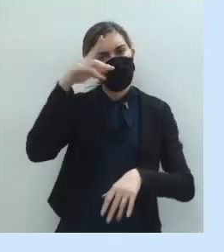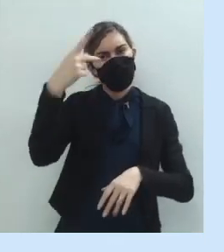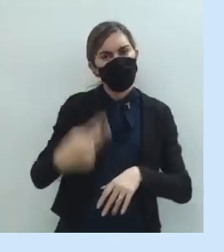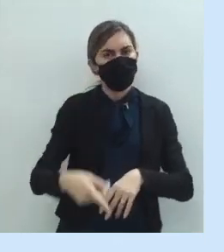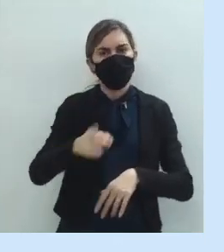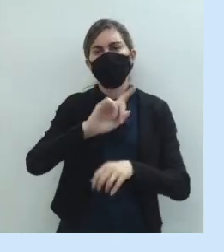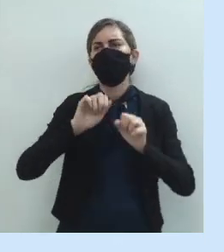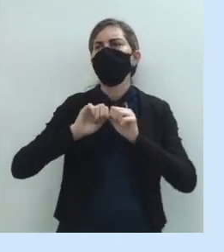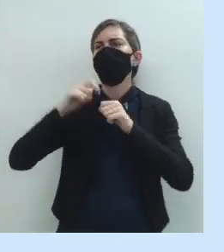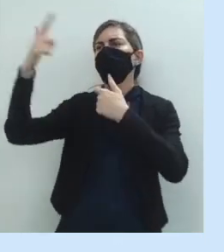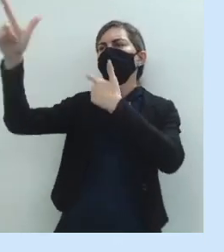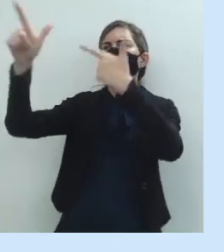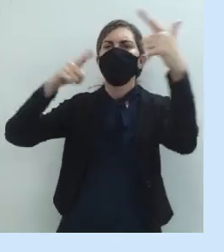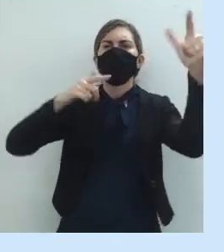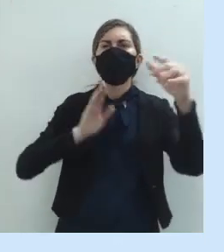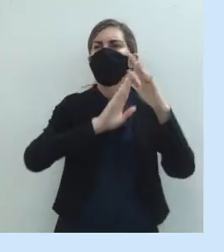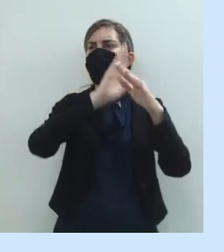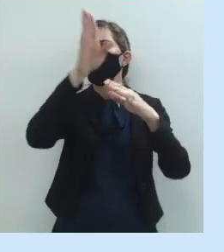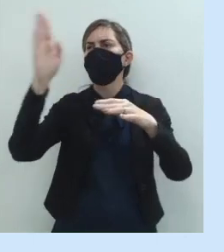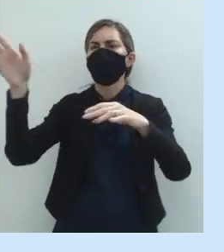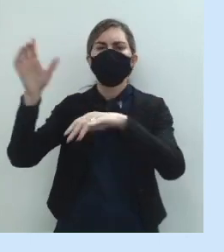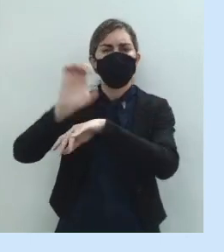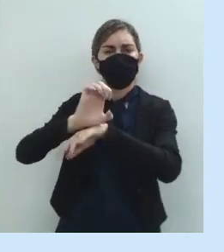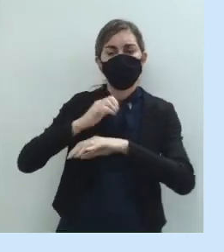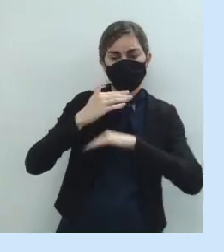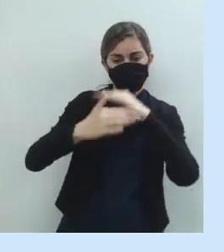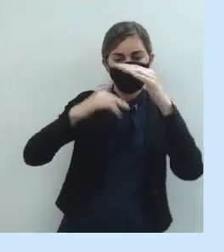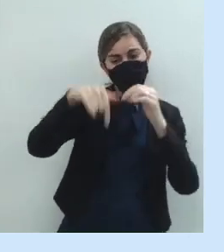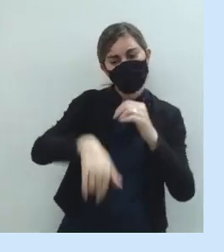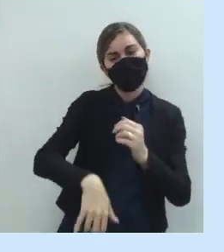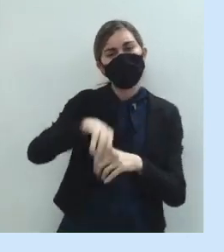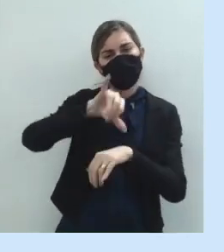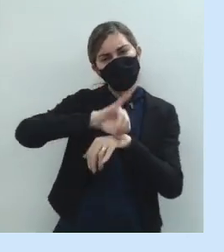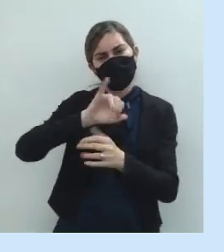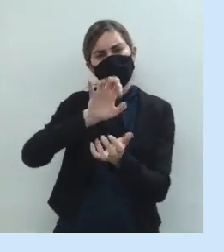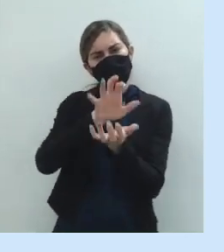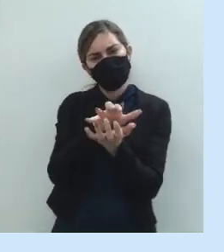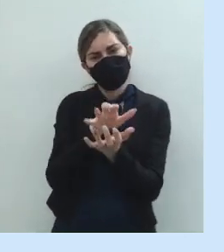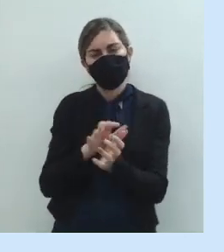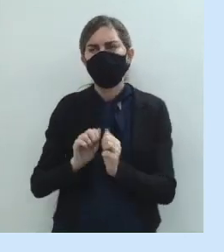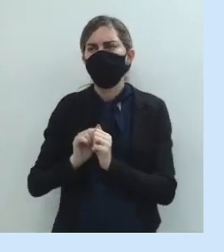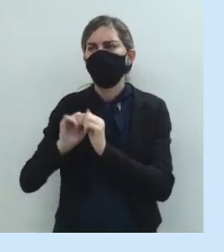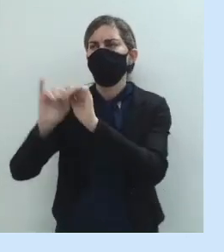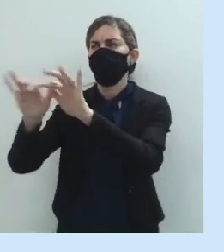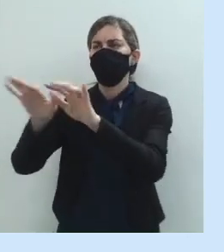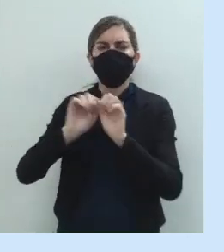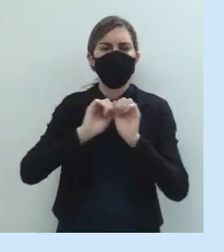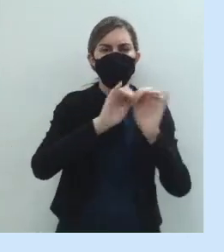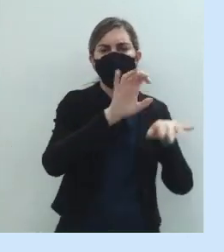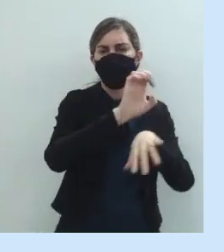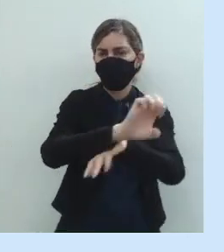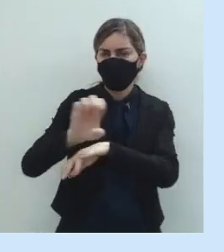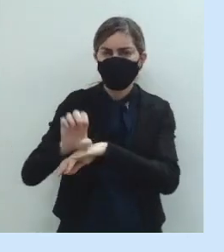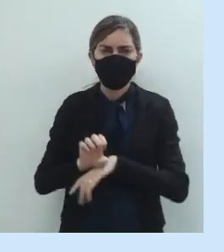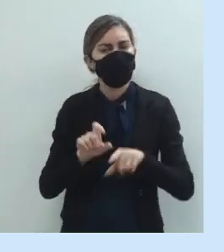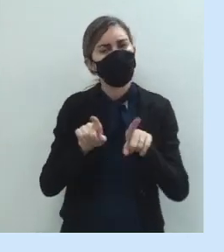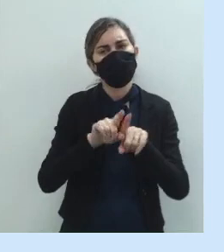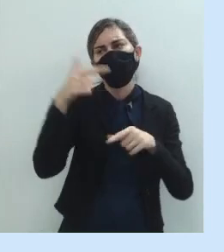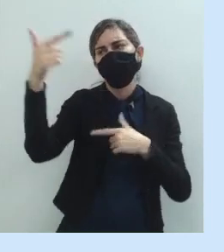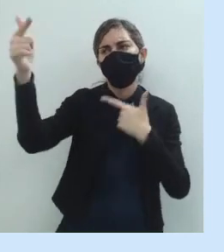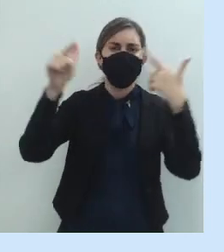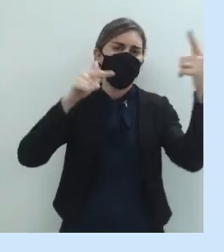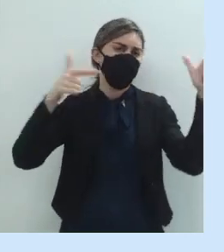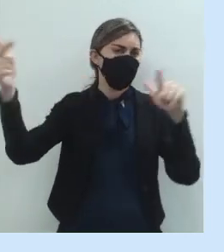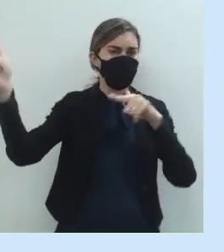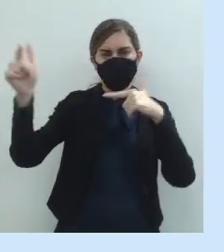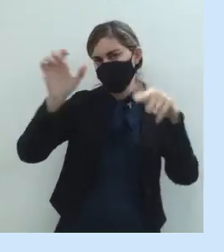nosso estado, né? Ele se desenvolve aqui na capital, em Recife, mas ele se expande para todo o estado de Pernambuco e para além